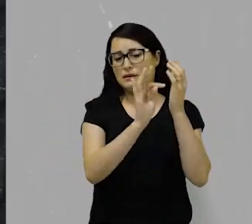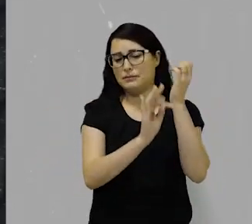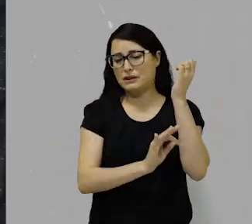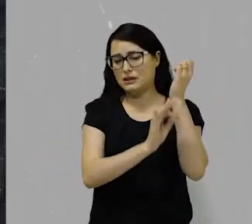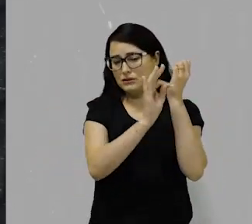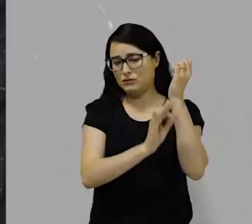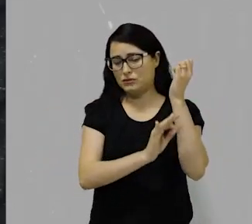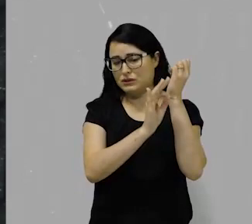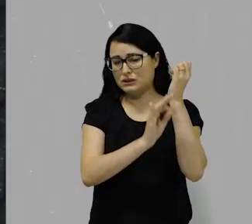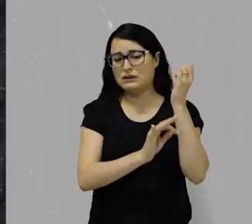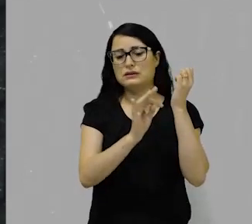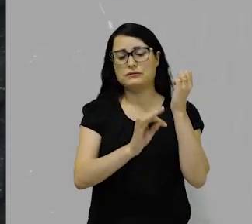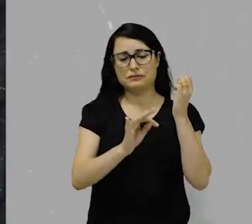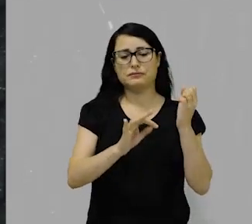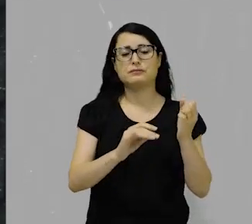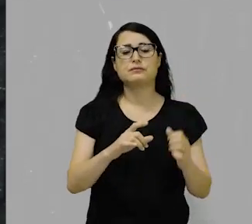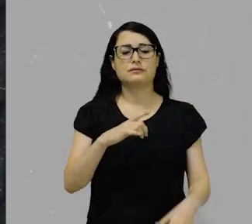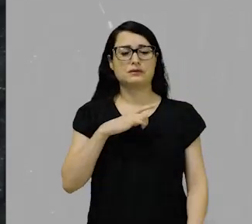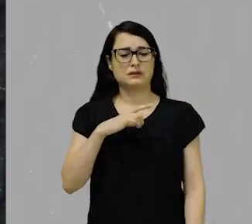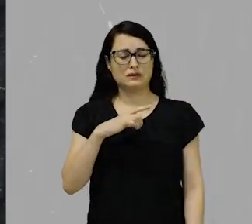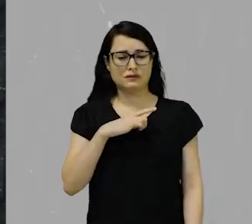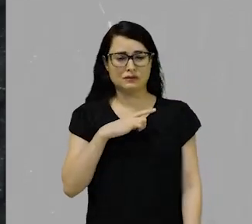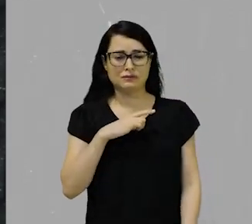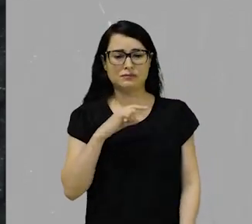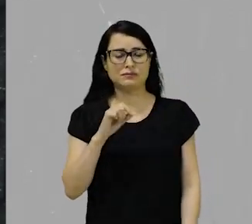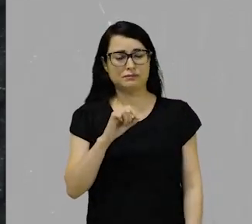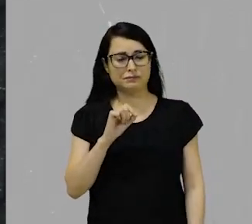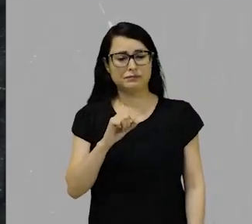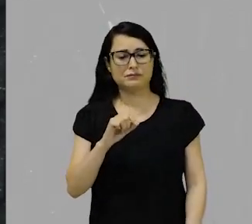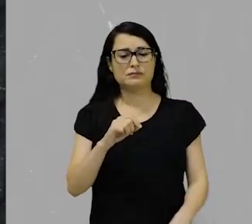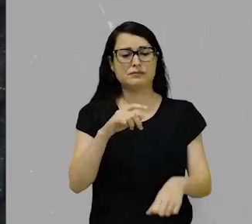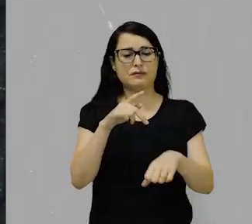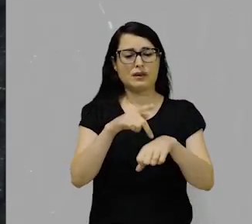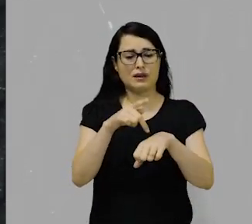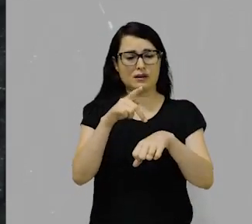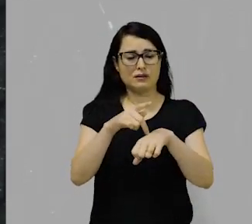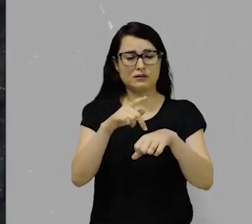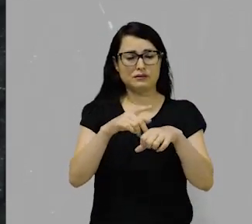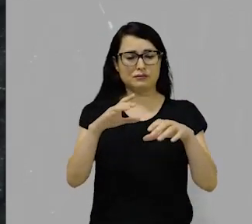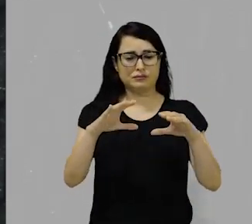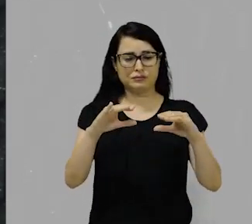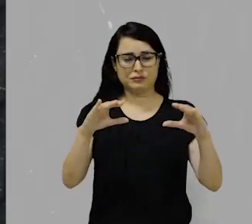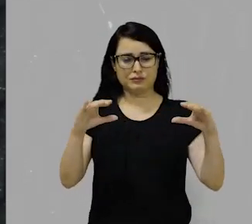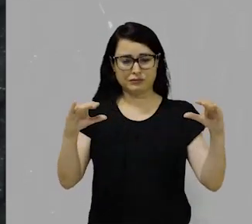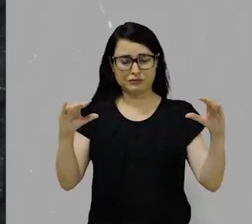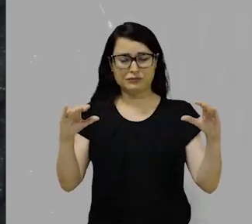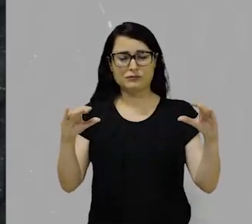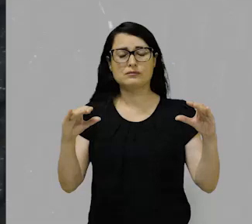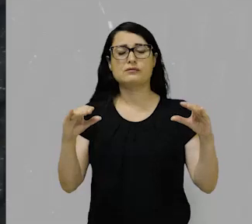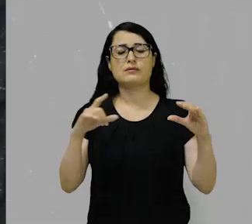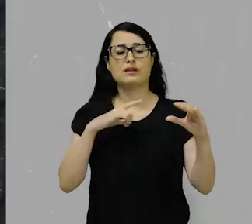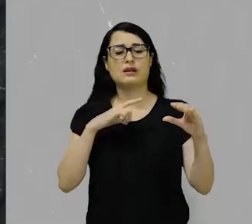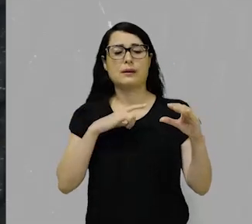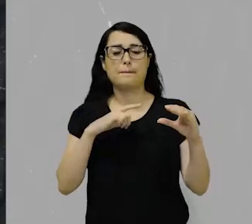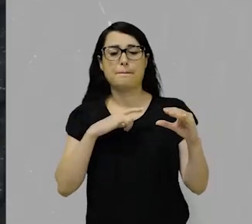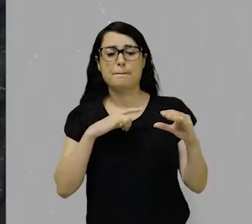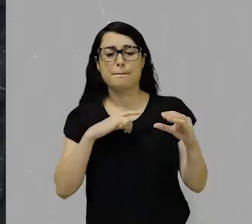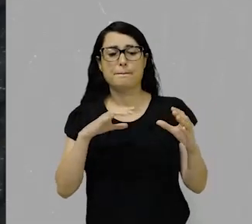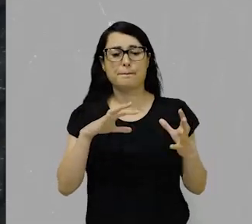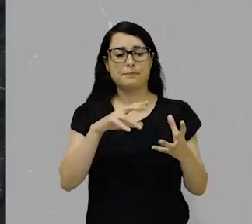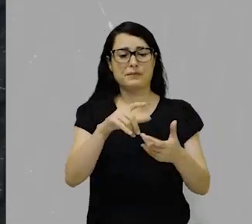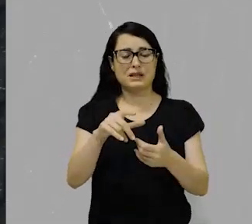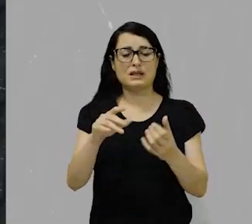planeta. Então, as rochas tendem a ficar no seu estado sólido, se consolidarem. Tá? E quanto mais ao interno do nosso planeta, maiores serão